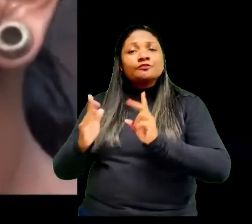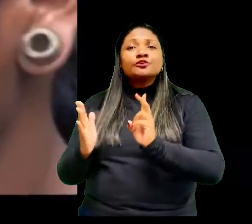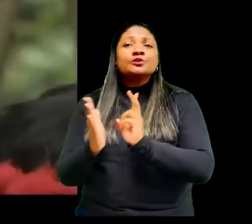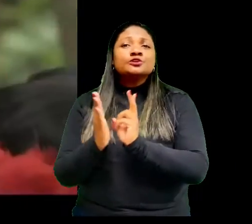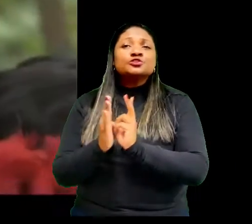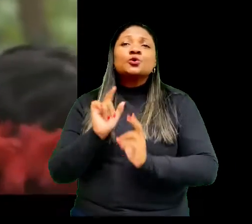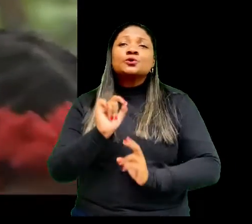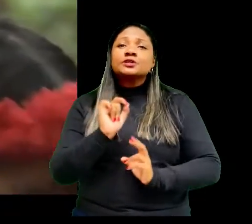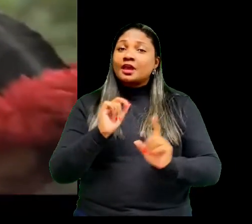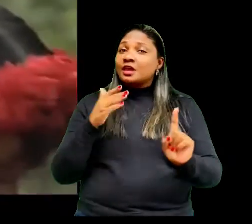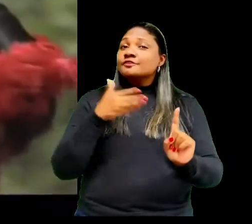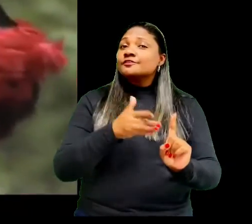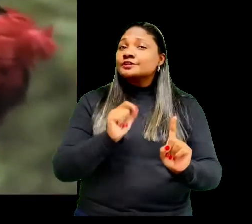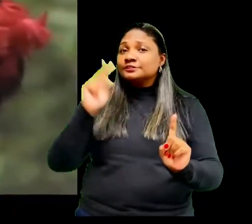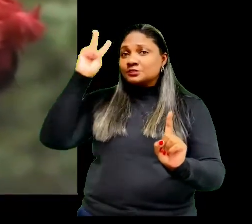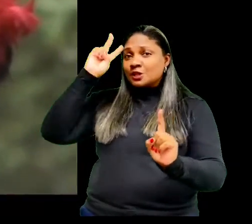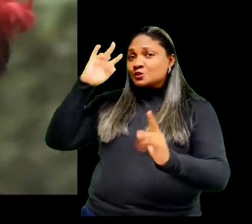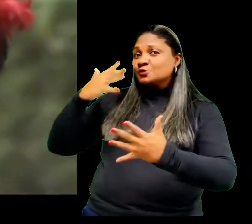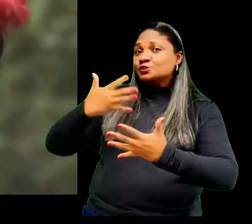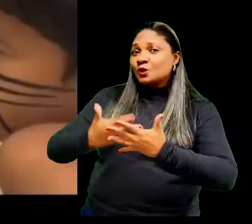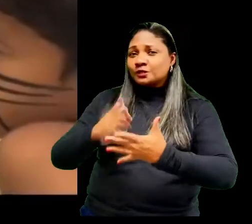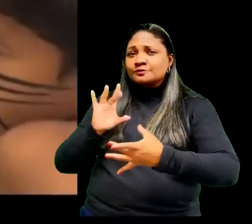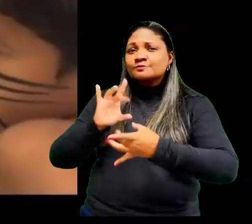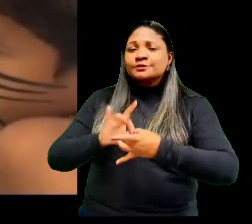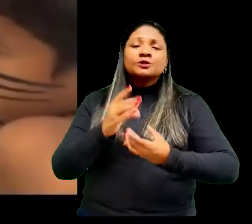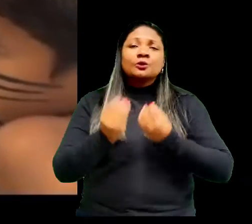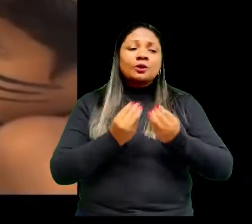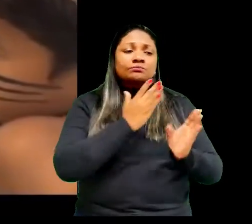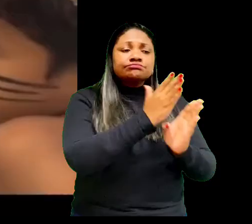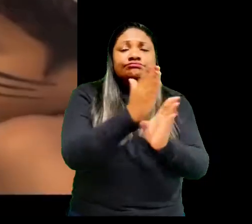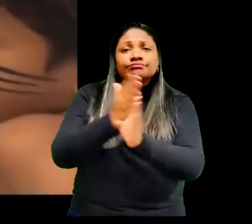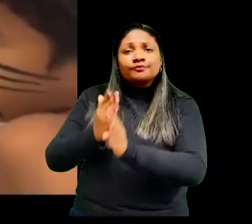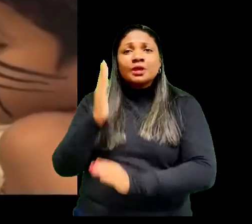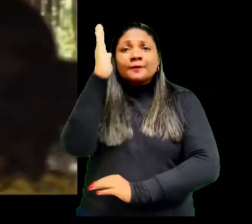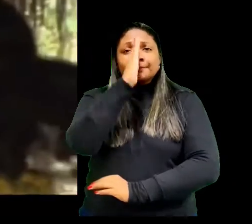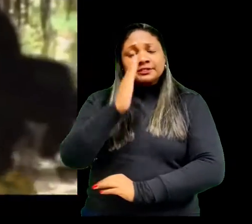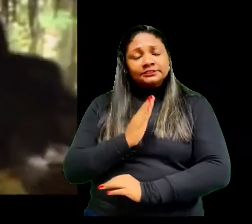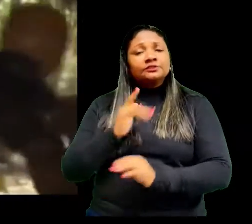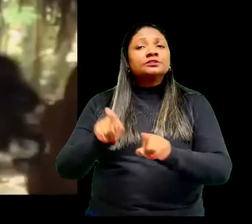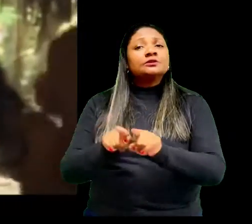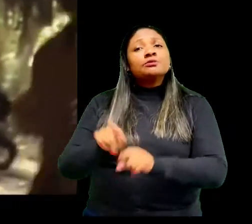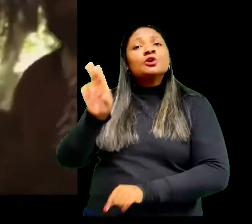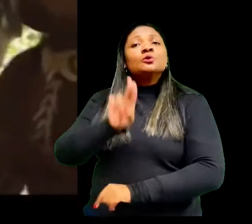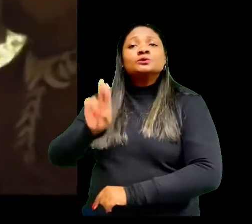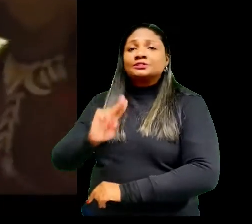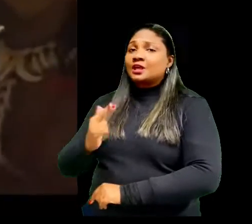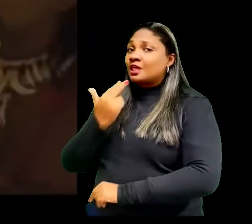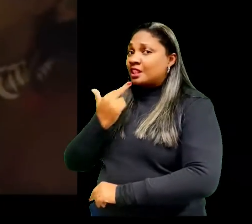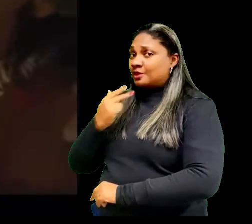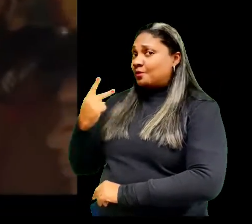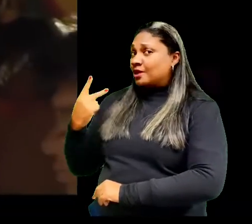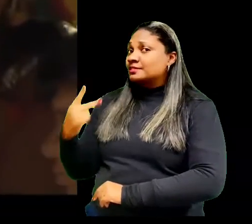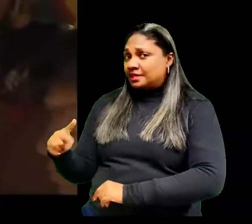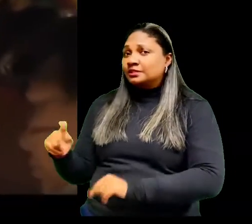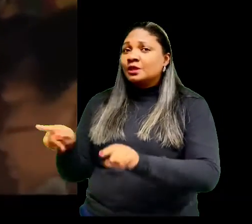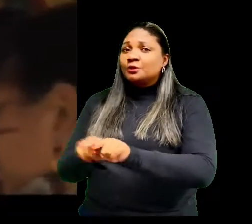mais através de referências históricas ligadas ao descobrimento do Brasil e da utilização da língua Pachorrã,